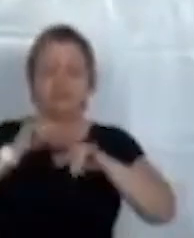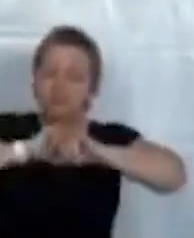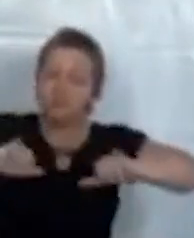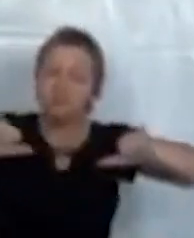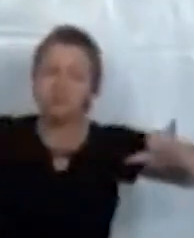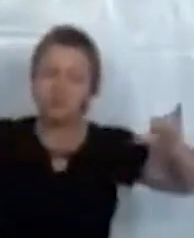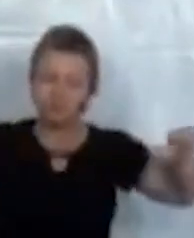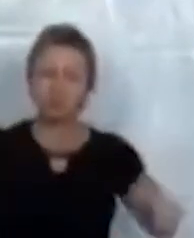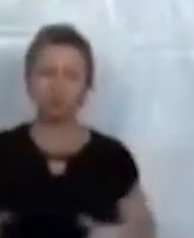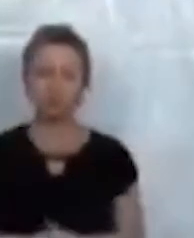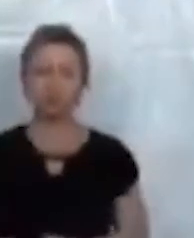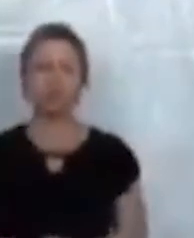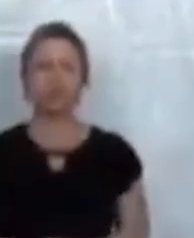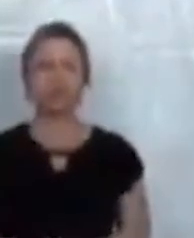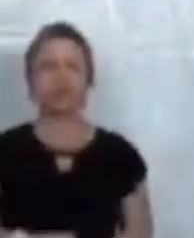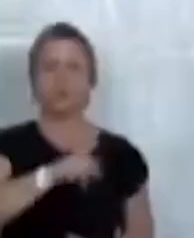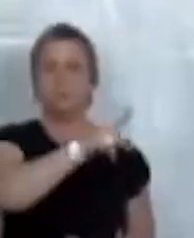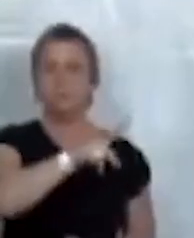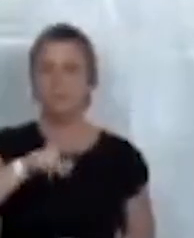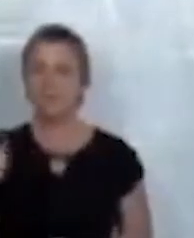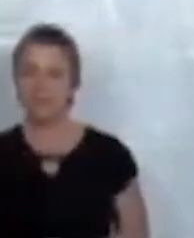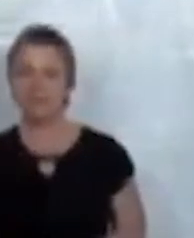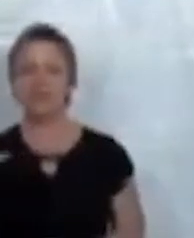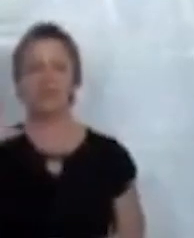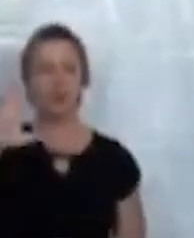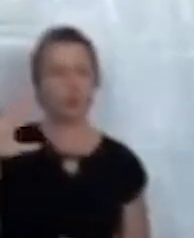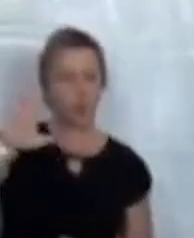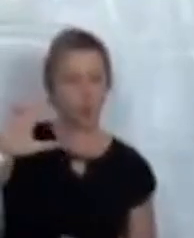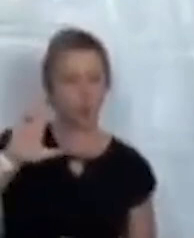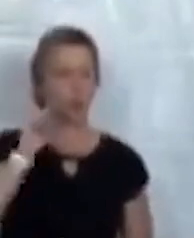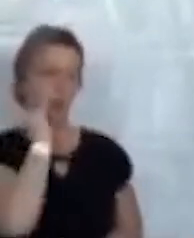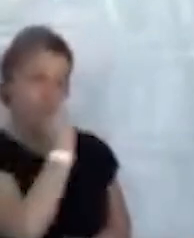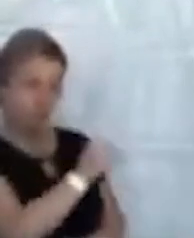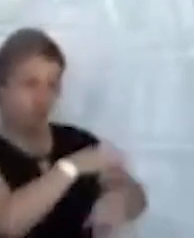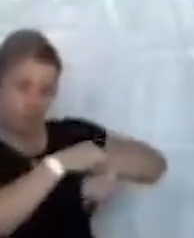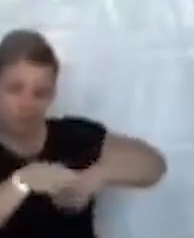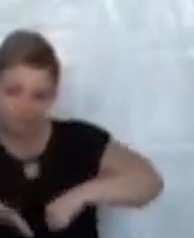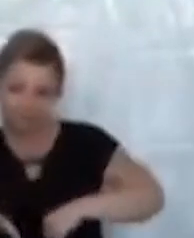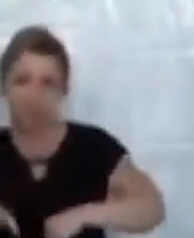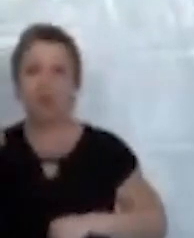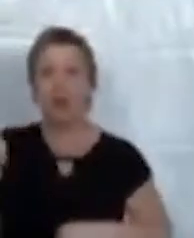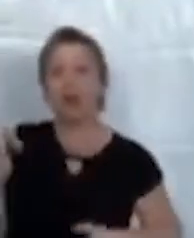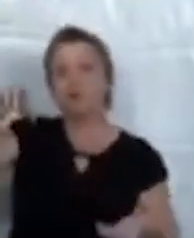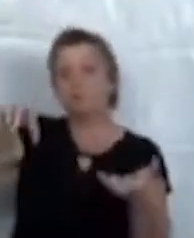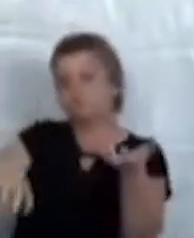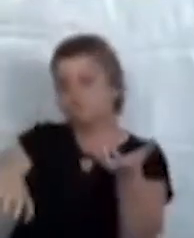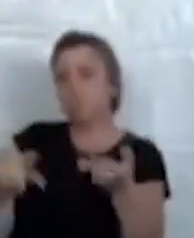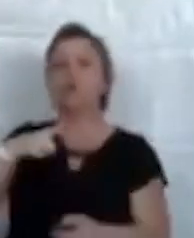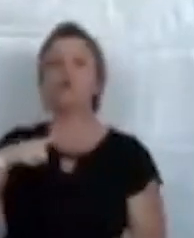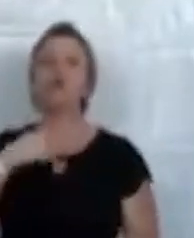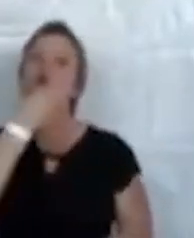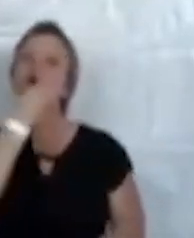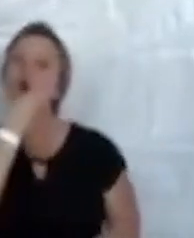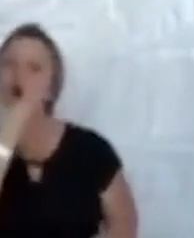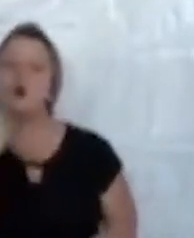a pedido do presidente, que em Brasília existem homens e mulheres que vivem para o